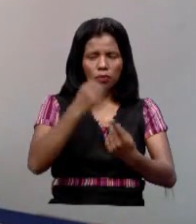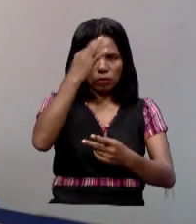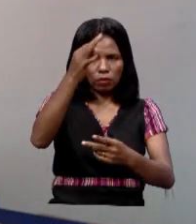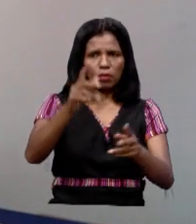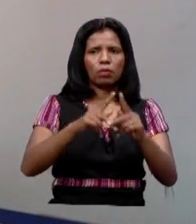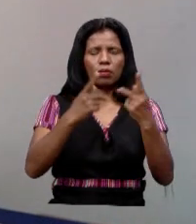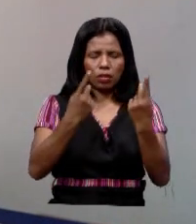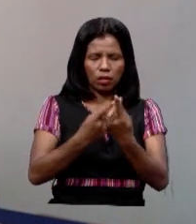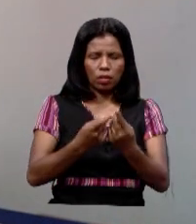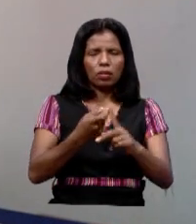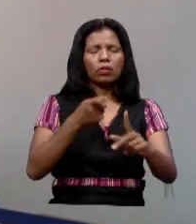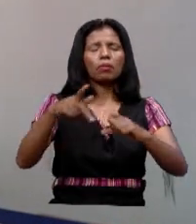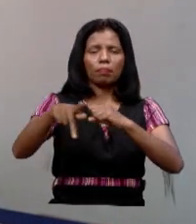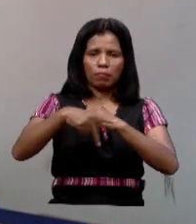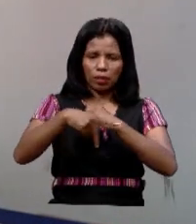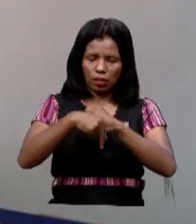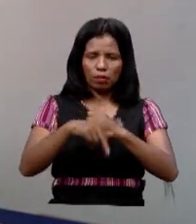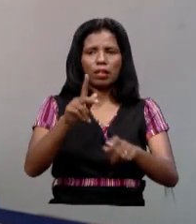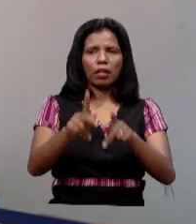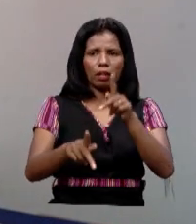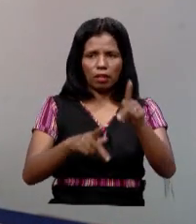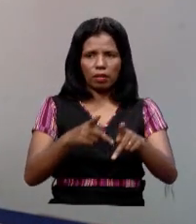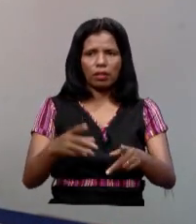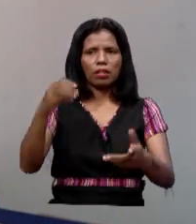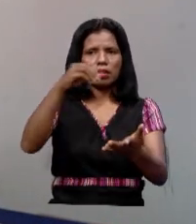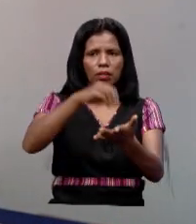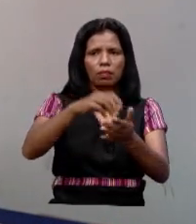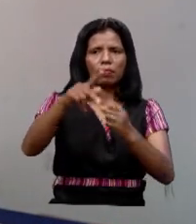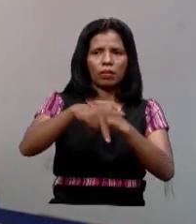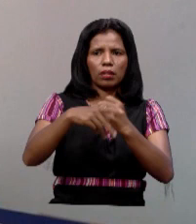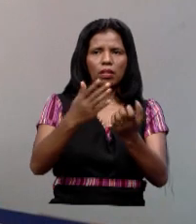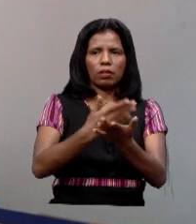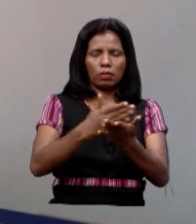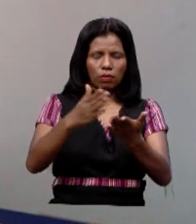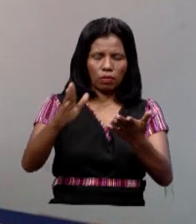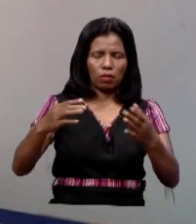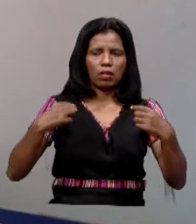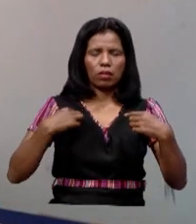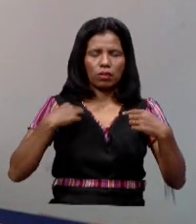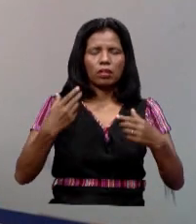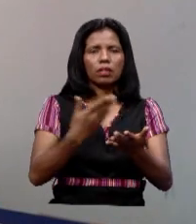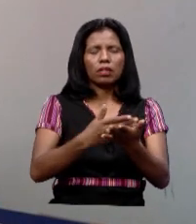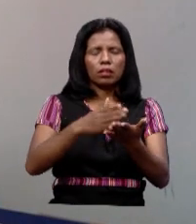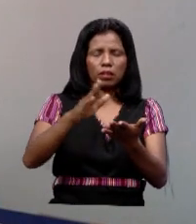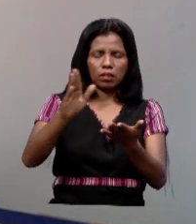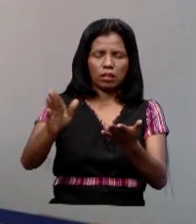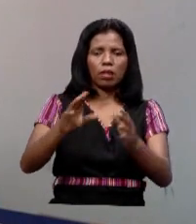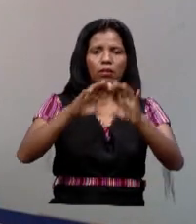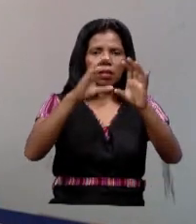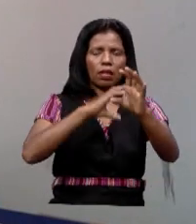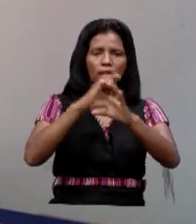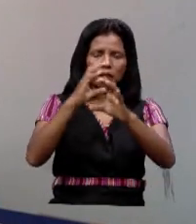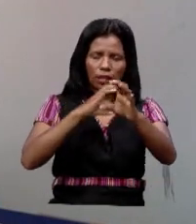mesu partido ne ma balu anta para abambura bele investe fale ba partido tu sosa camisa aluga careta fomina ba militante